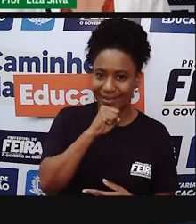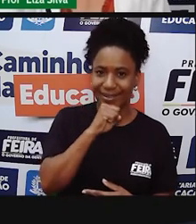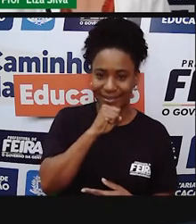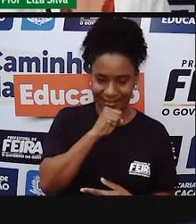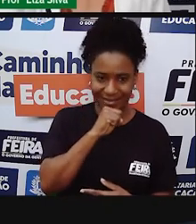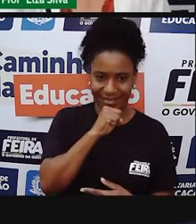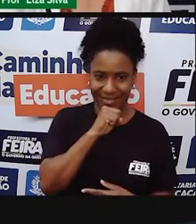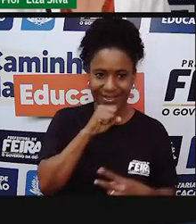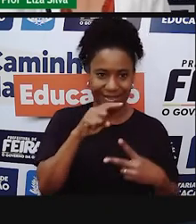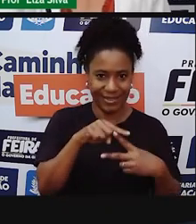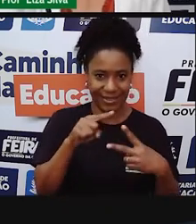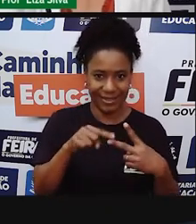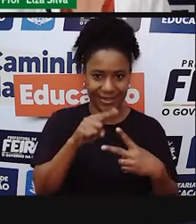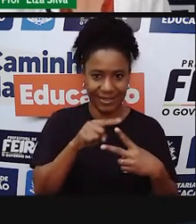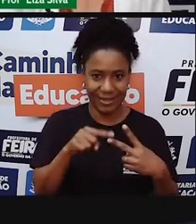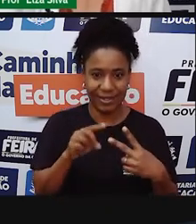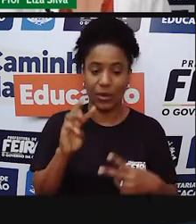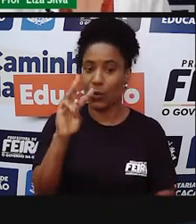mother.